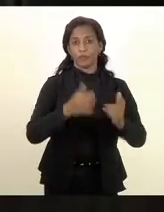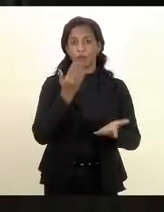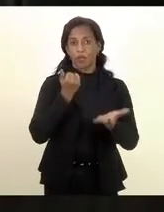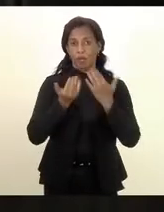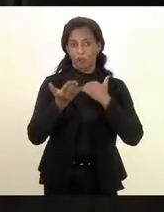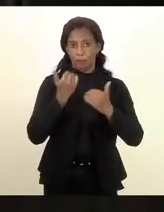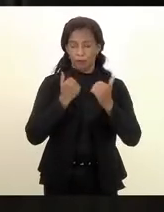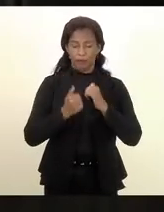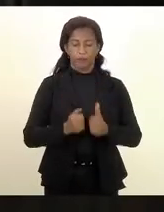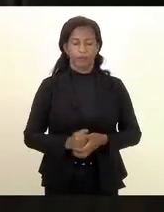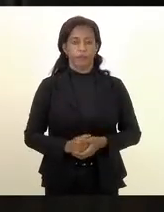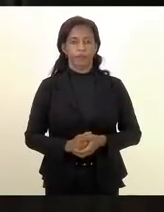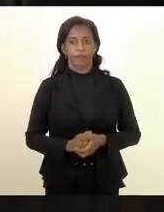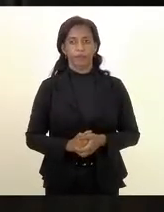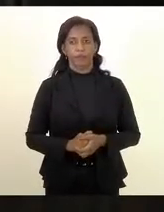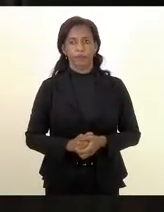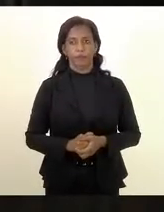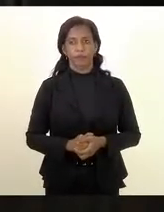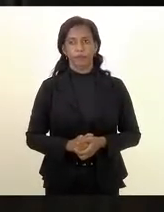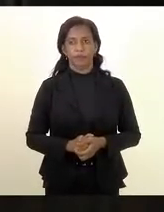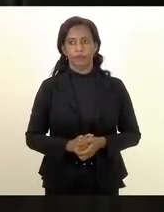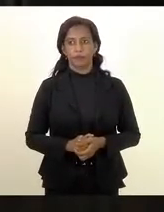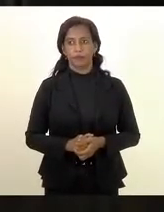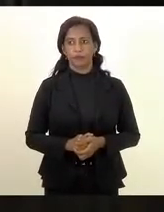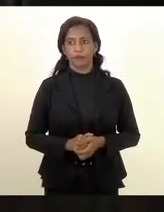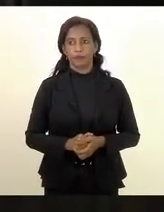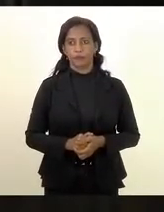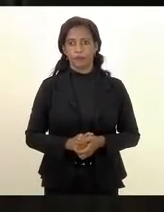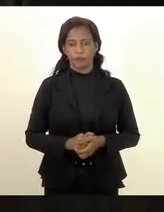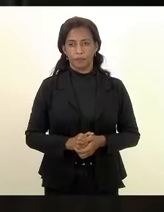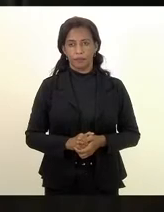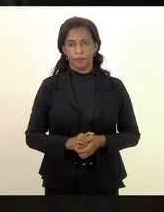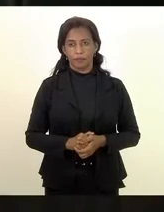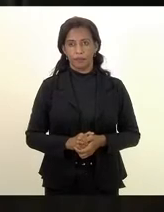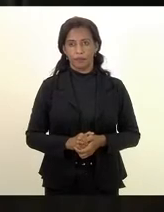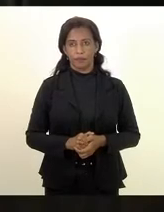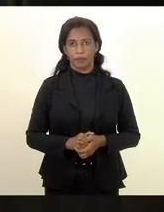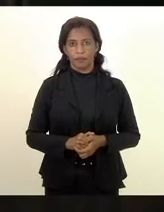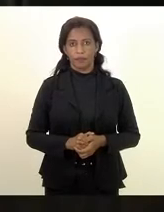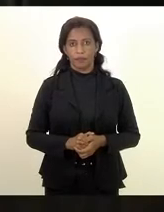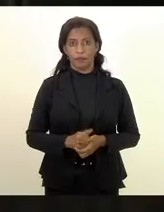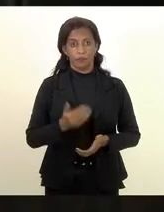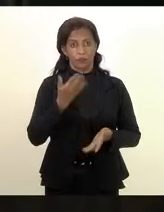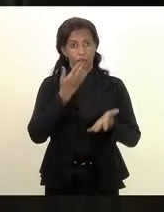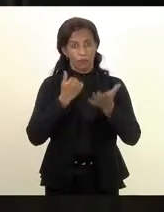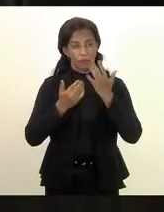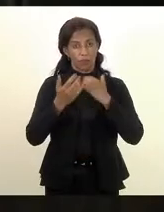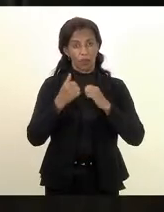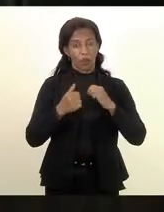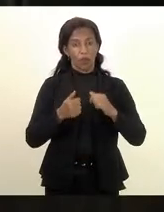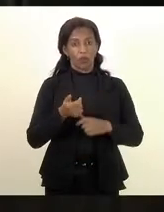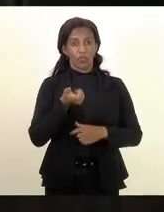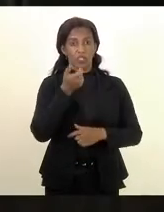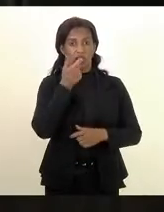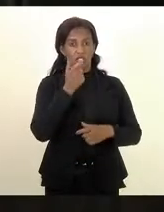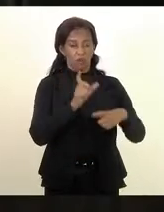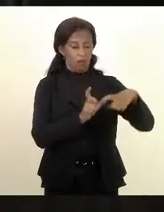de produtos perdão produtos alimentícios cujas embalagens